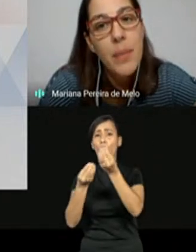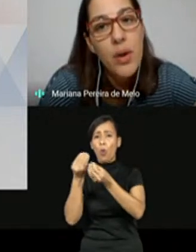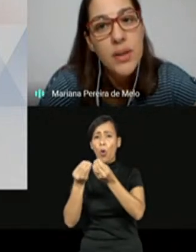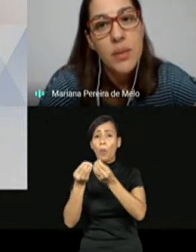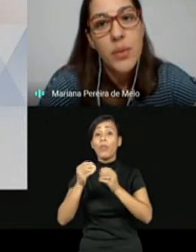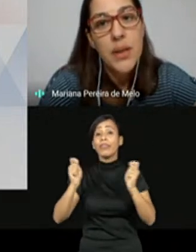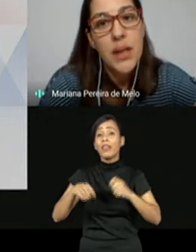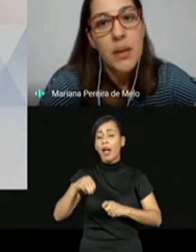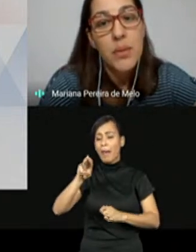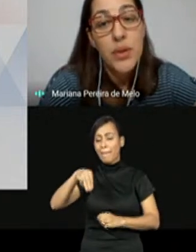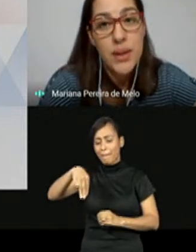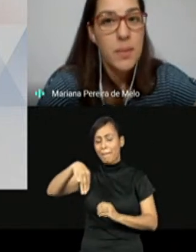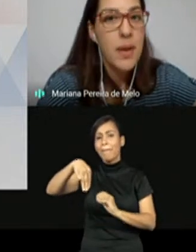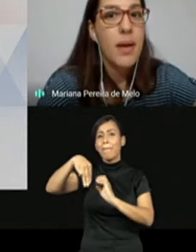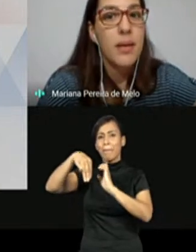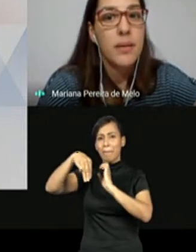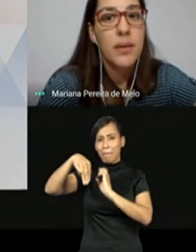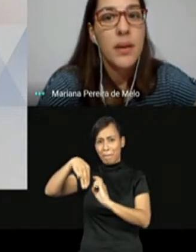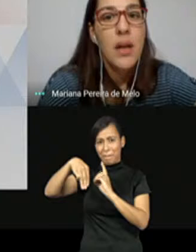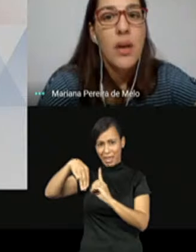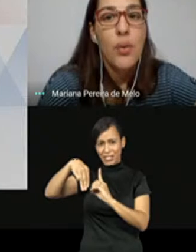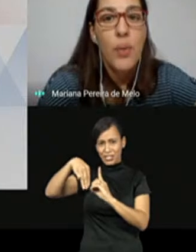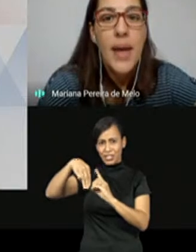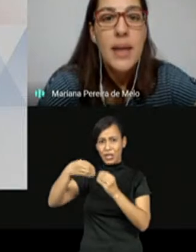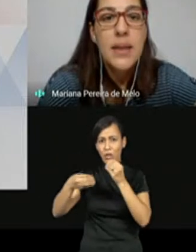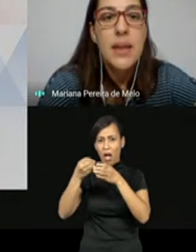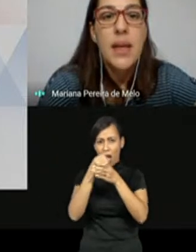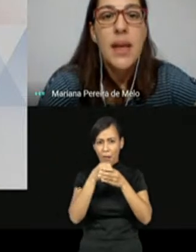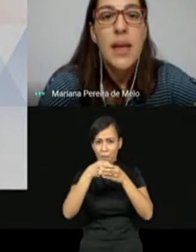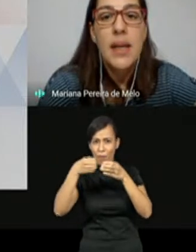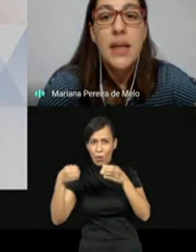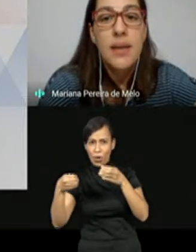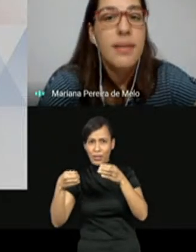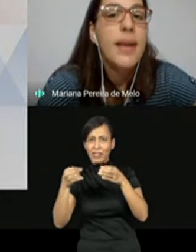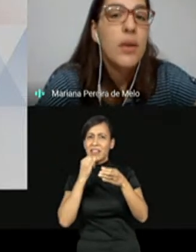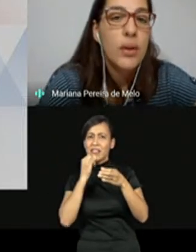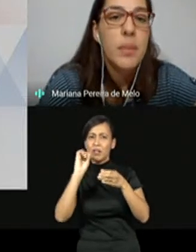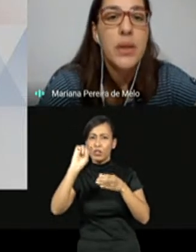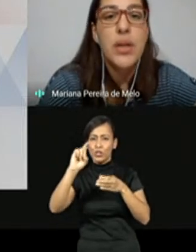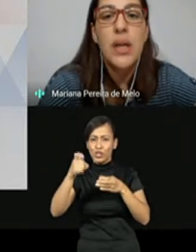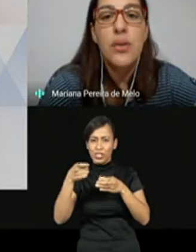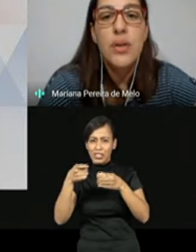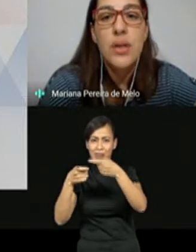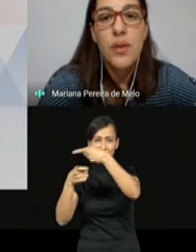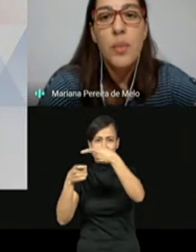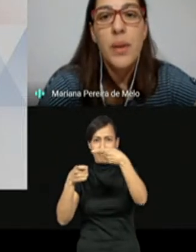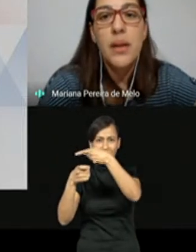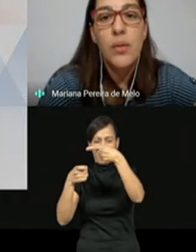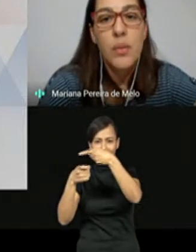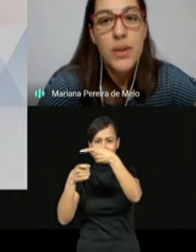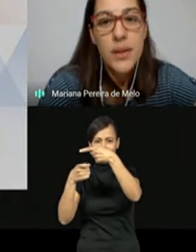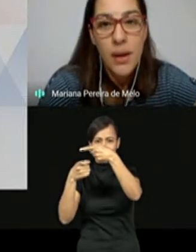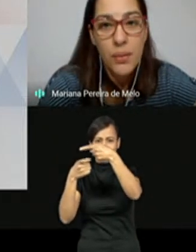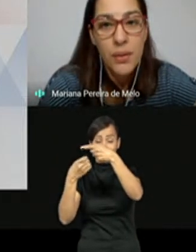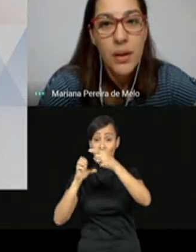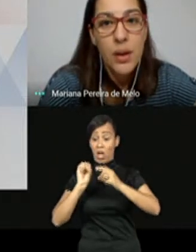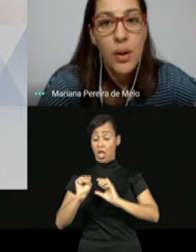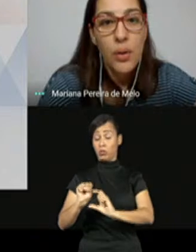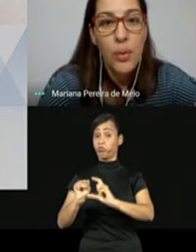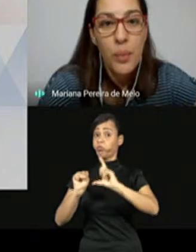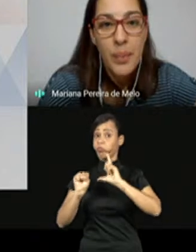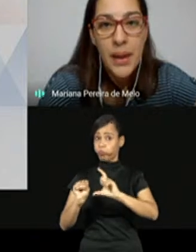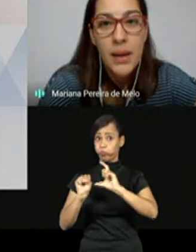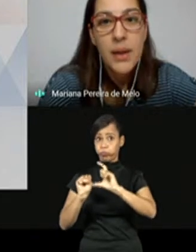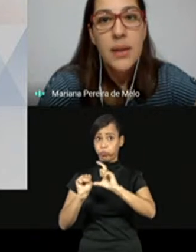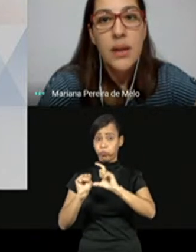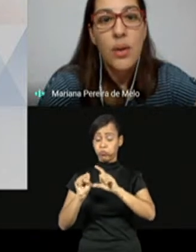nossa amostra, por exemplo, x barra, o s, ele denota para a gente o desvio padrão amostral,